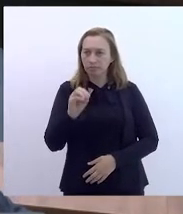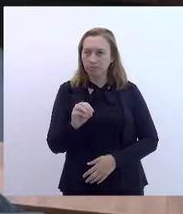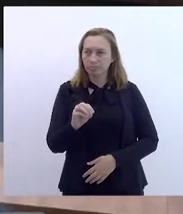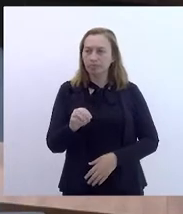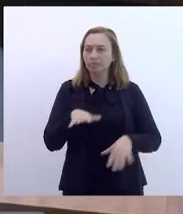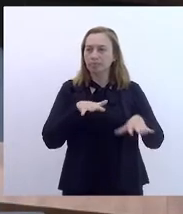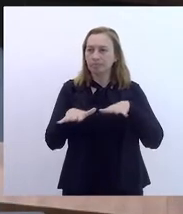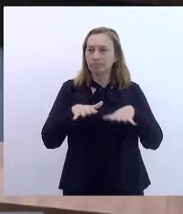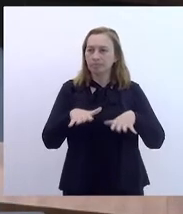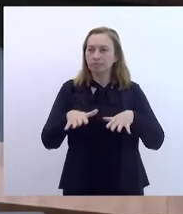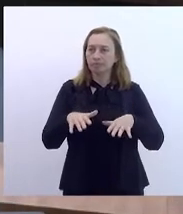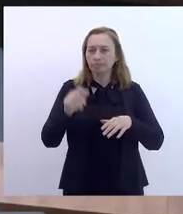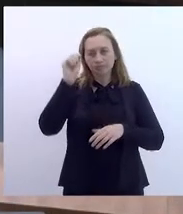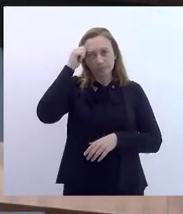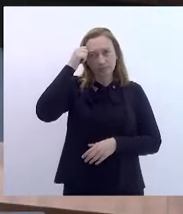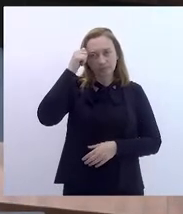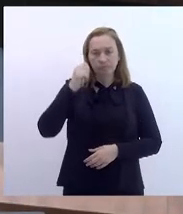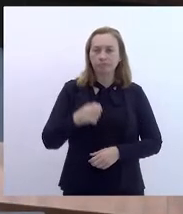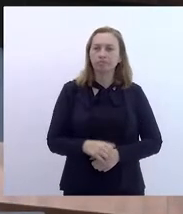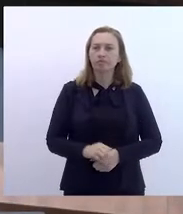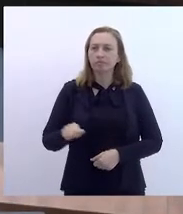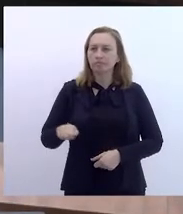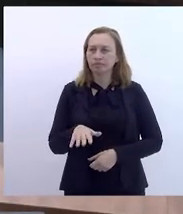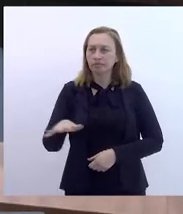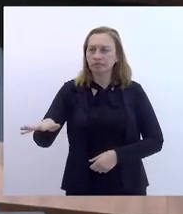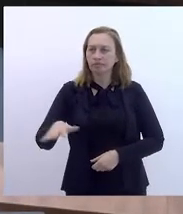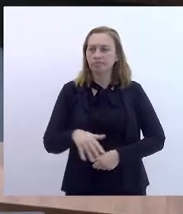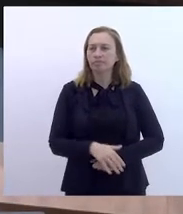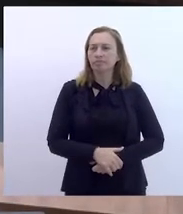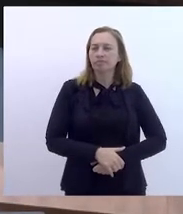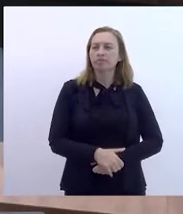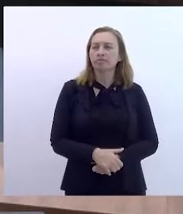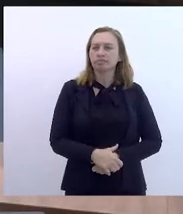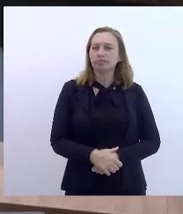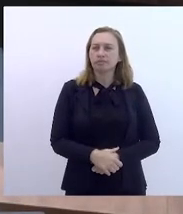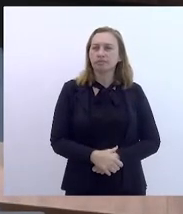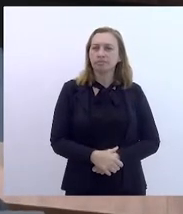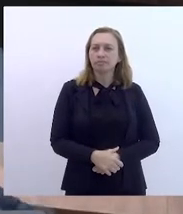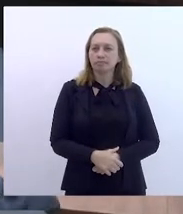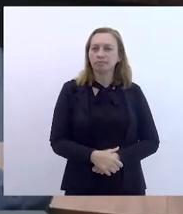movimento negro Unificado em muda de favelas em